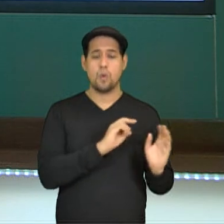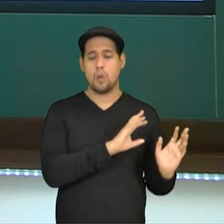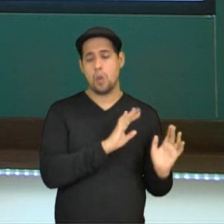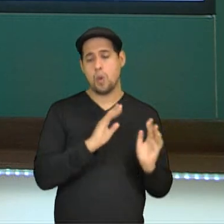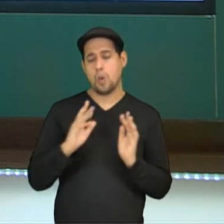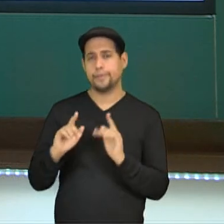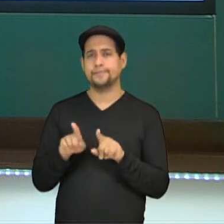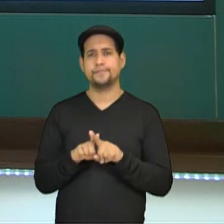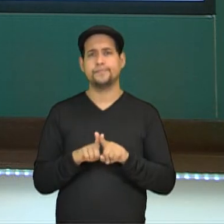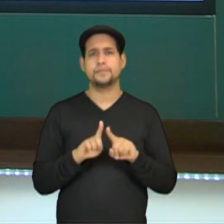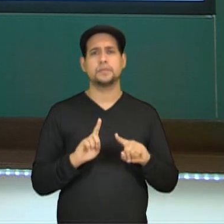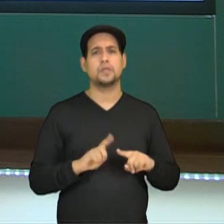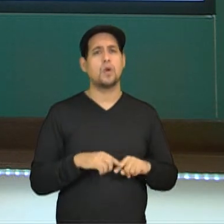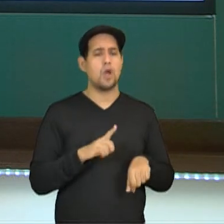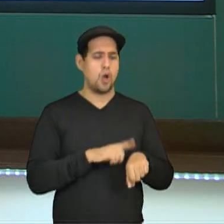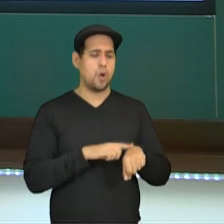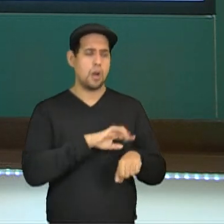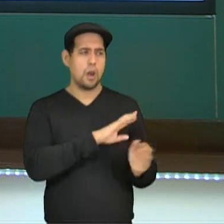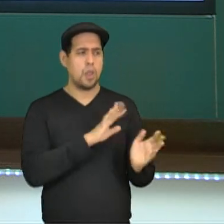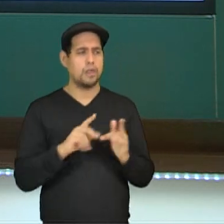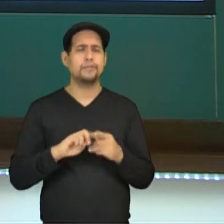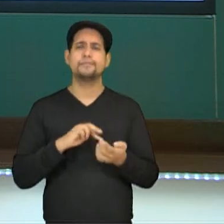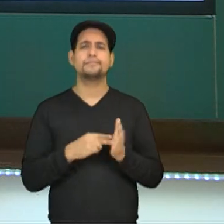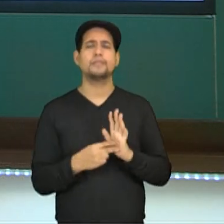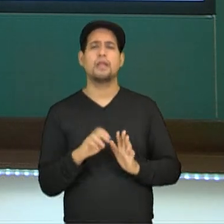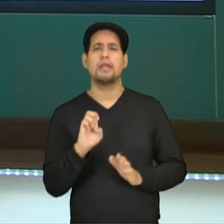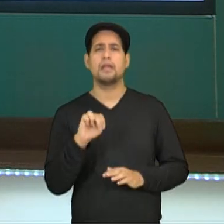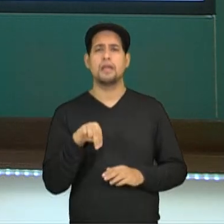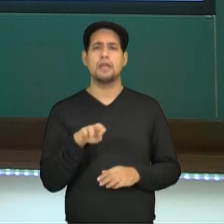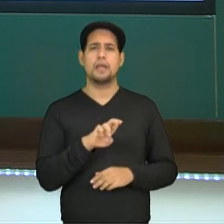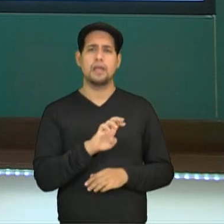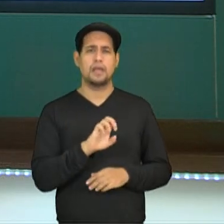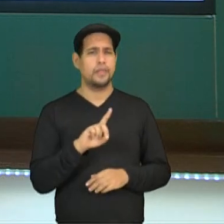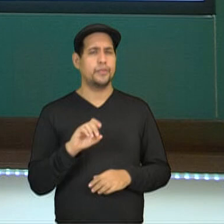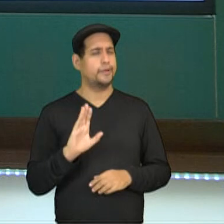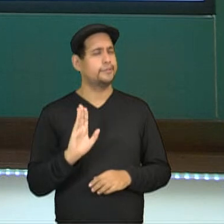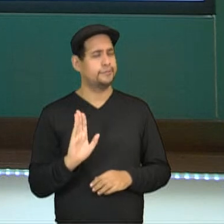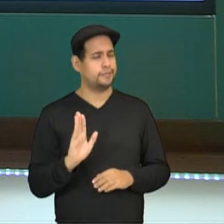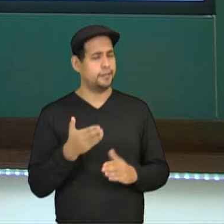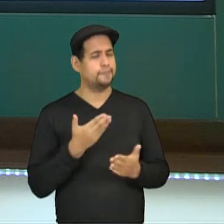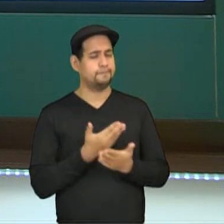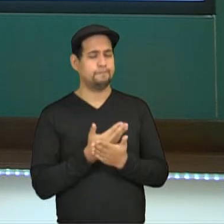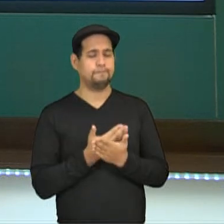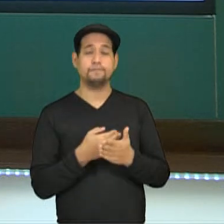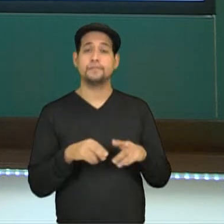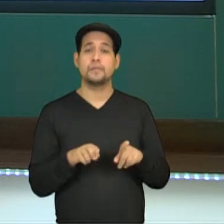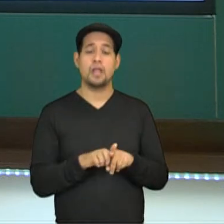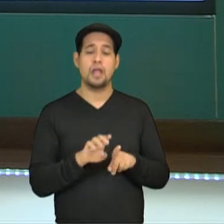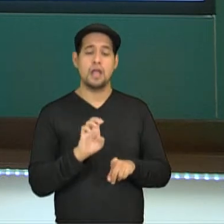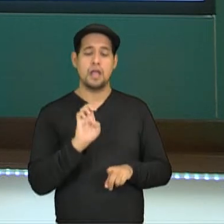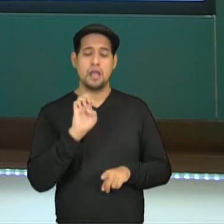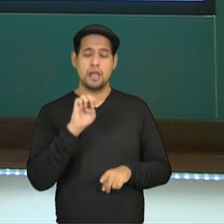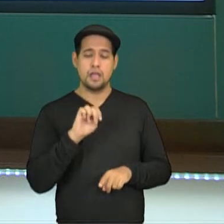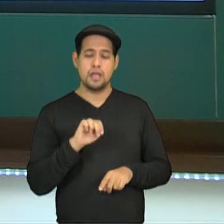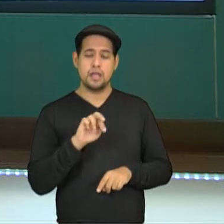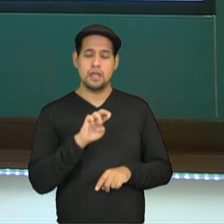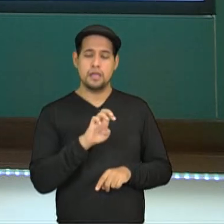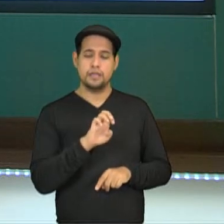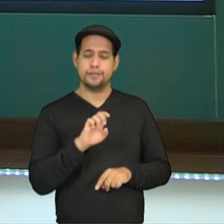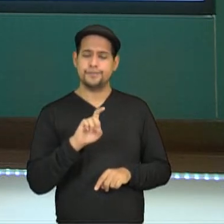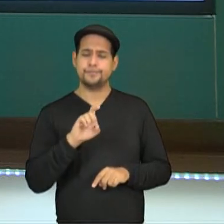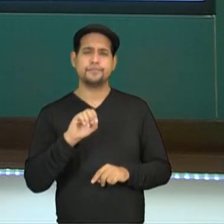cronológico. E o enredo, o que é o enredo numa narrativa? A gente já estudou bastante sobre isso, O enredo é aquela sucessão